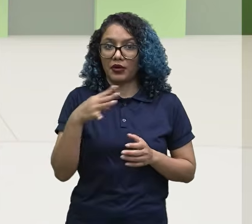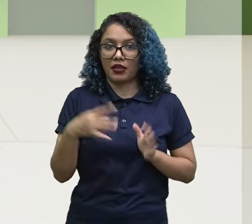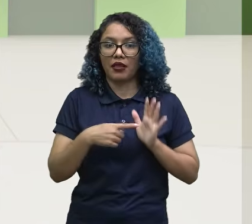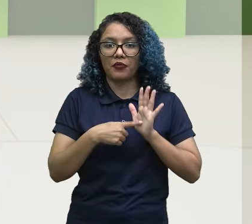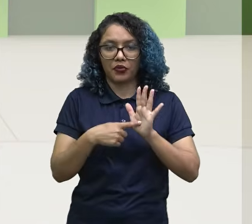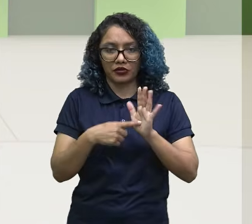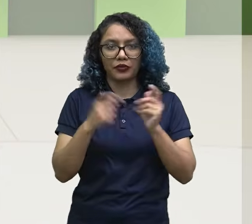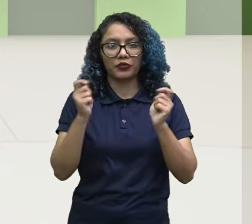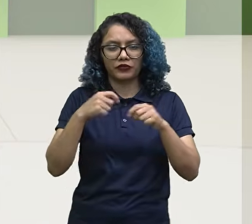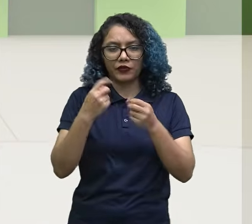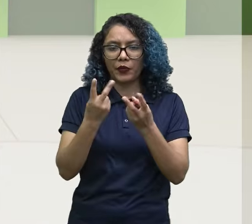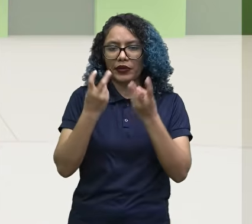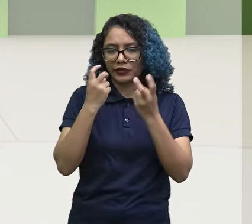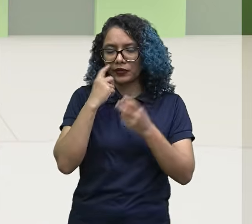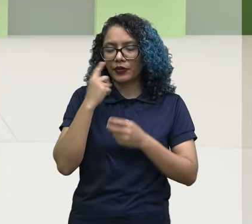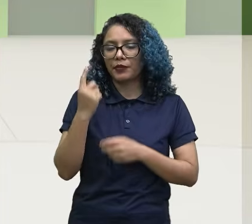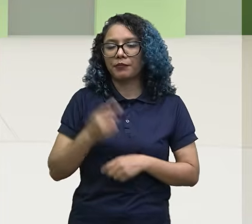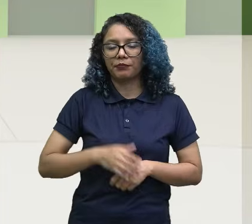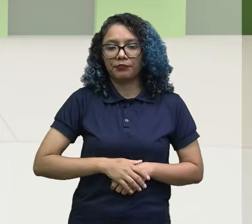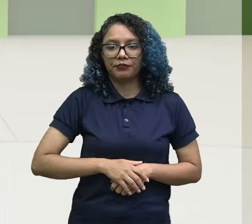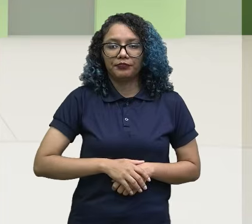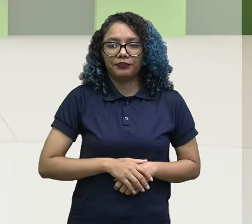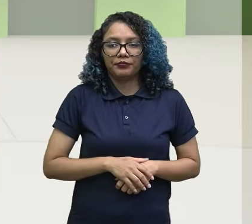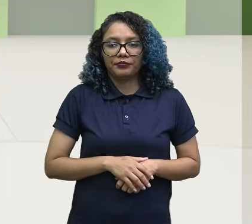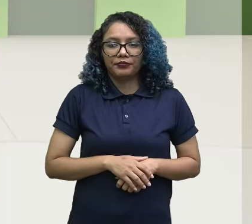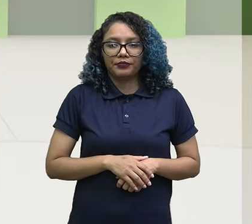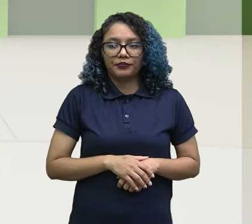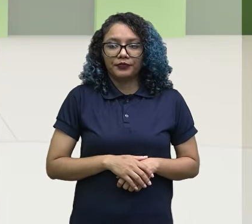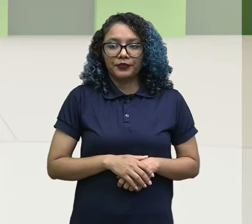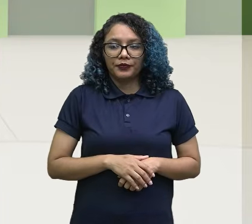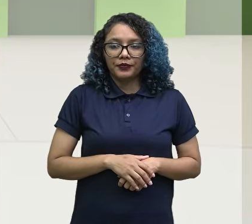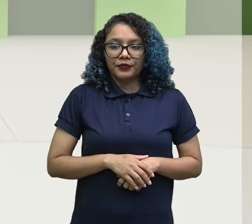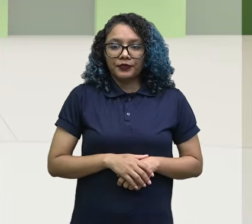tabelinha a gente consegue observar essa primeira,